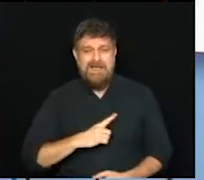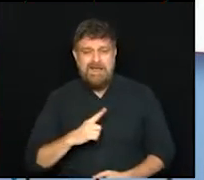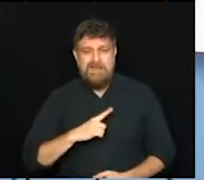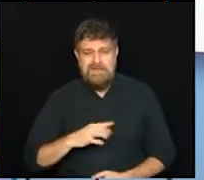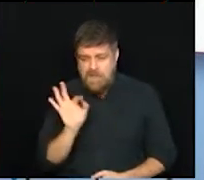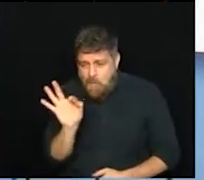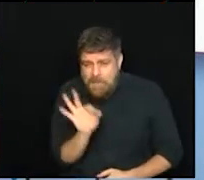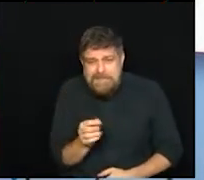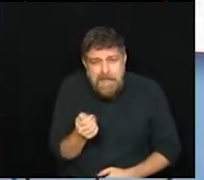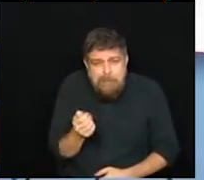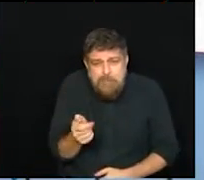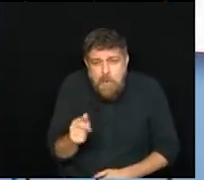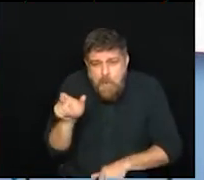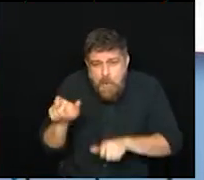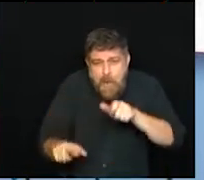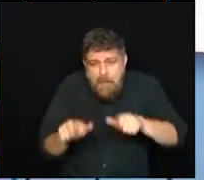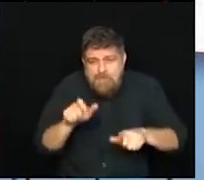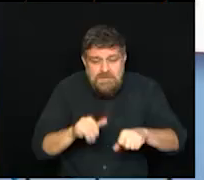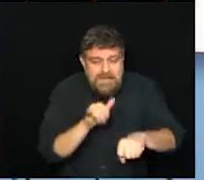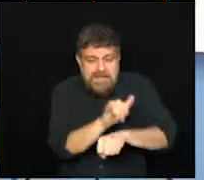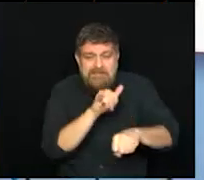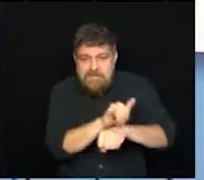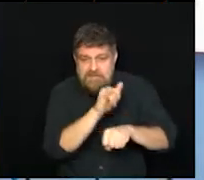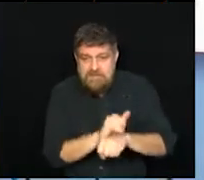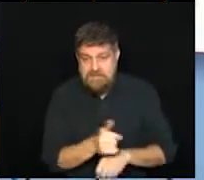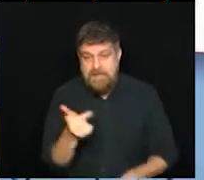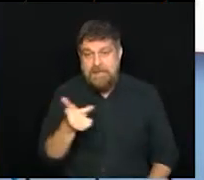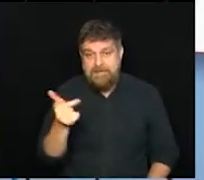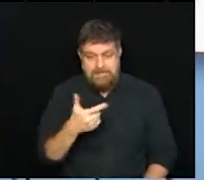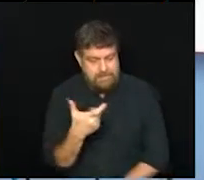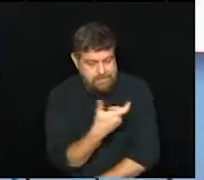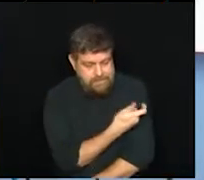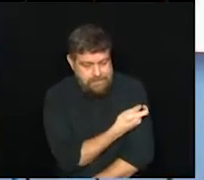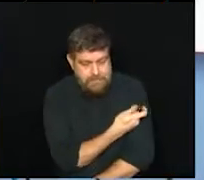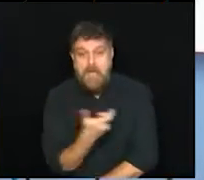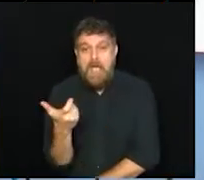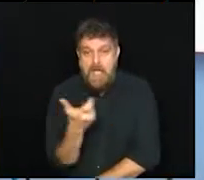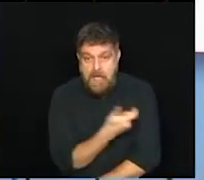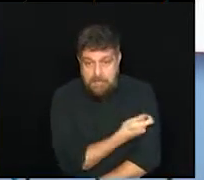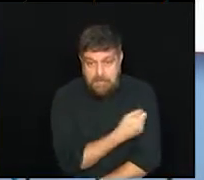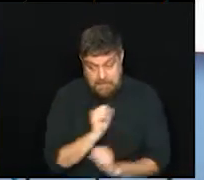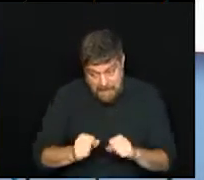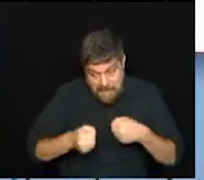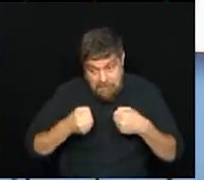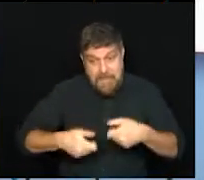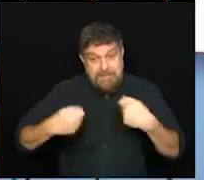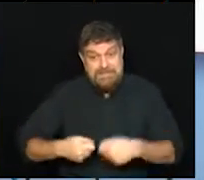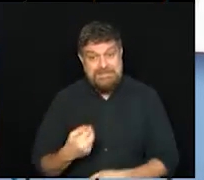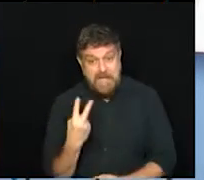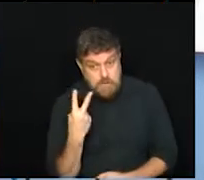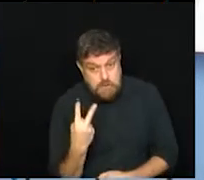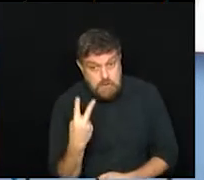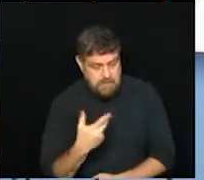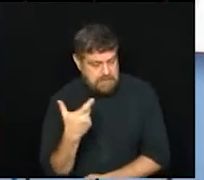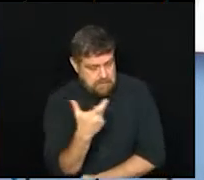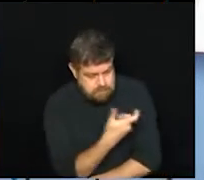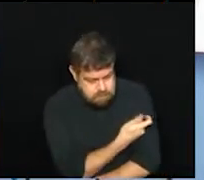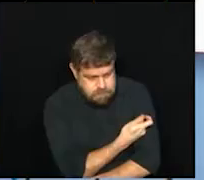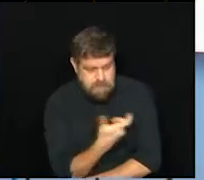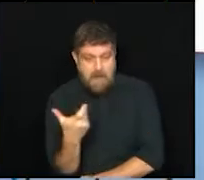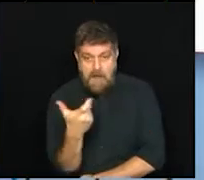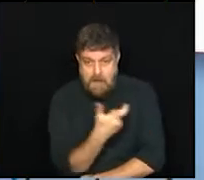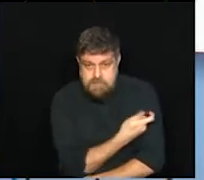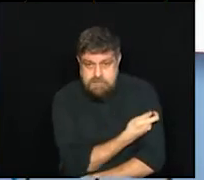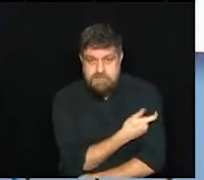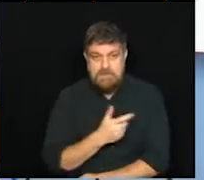bem pequeno das pessoas que têm faltado a segunda dose, que a gente sempre reforça aqui que é muito importante. Dos